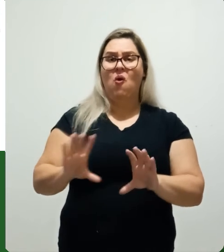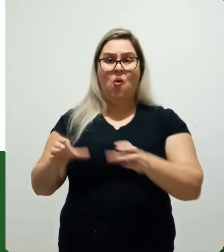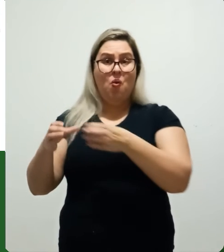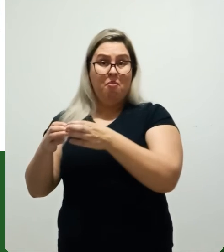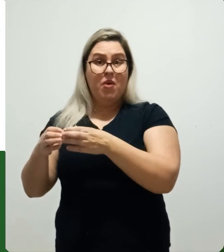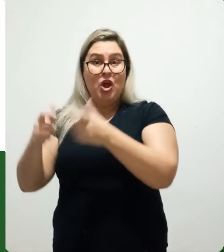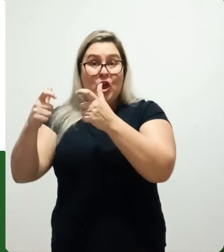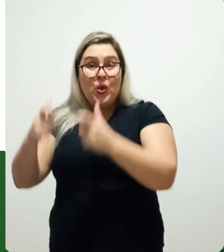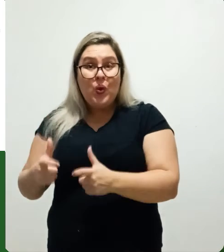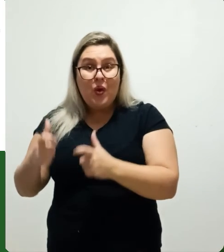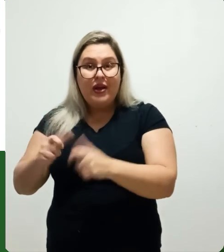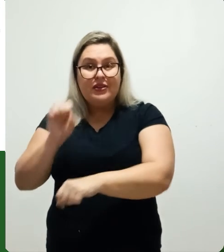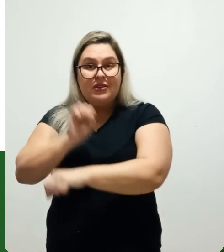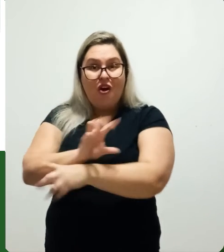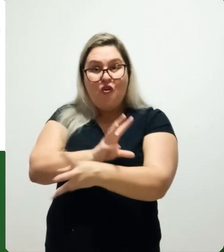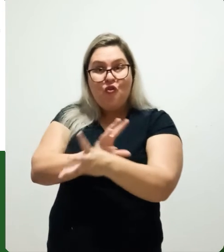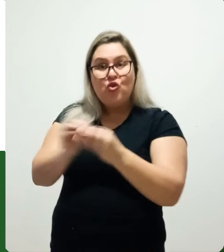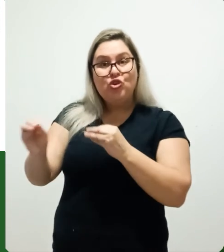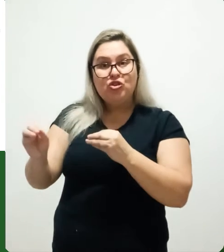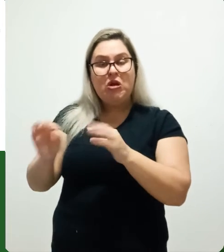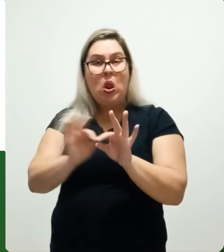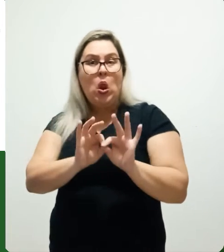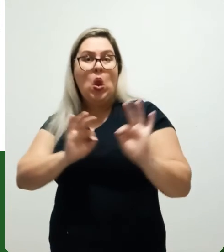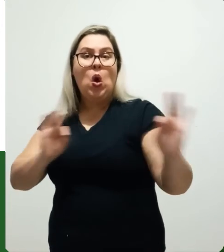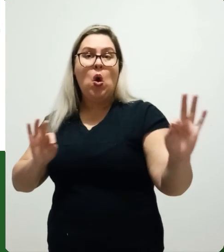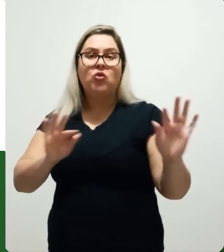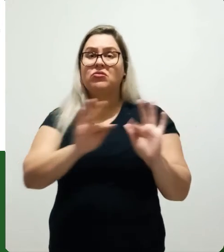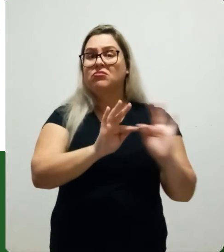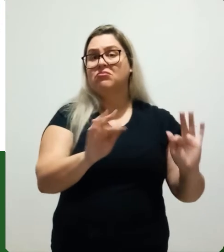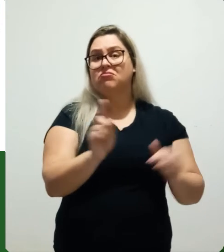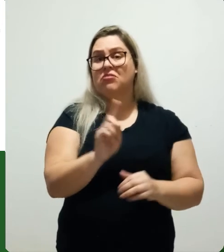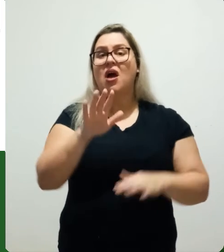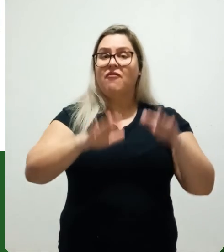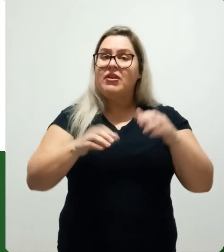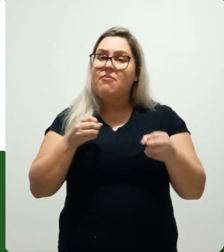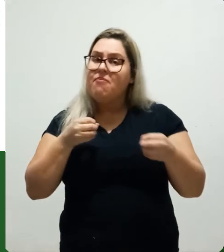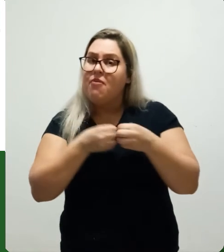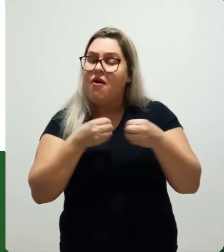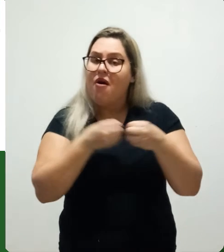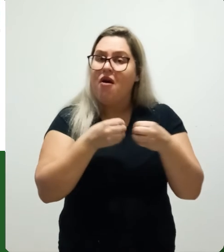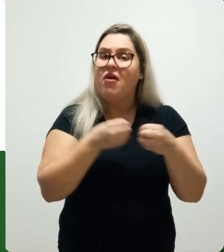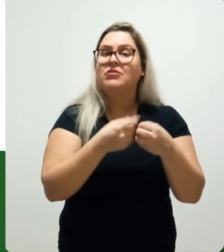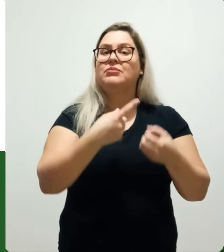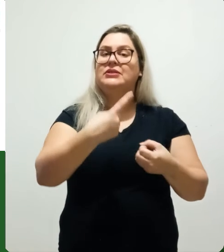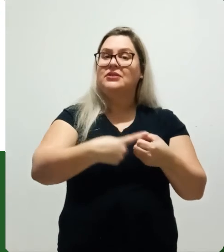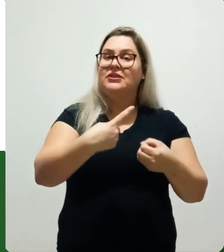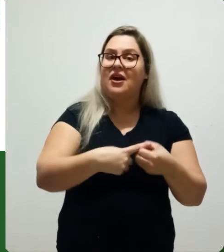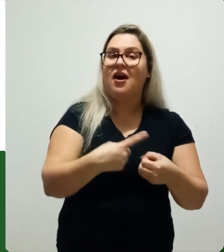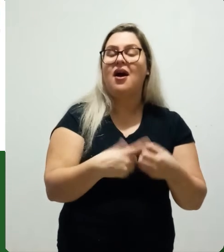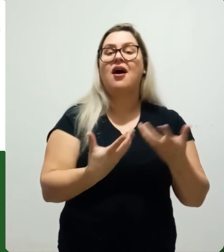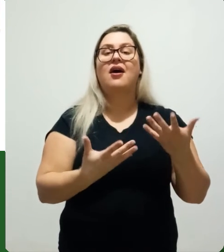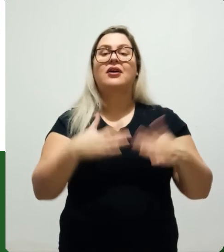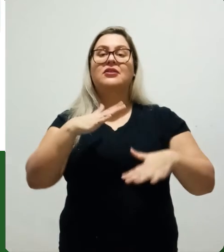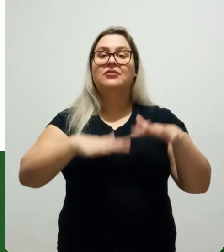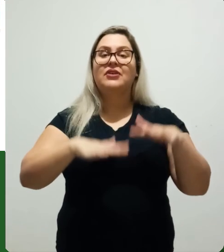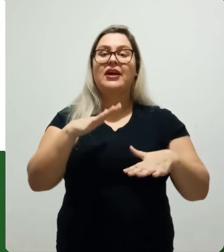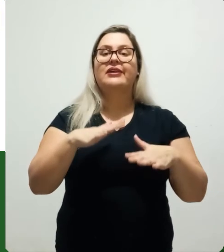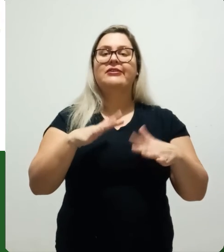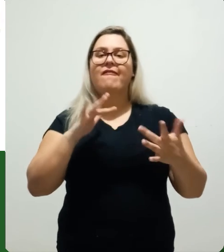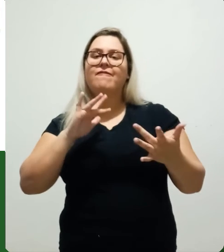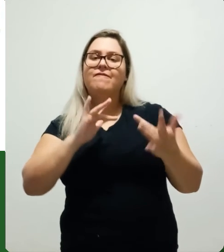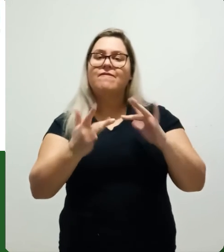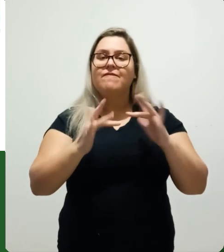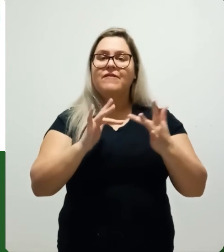gente for ver esses agrupamentos fugitivos de escravos, eles não ficavam necessariamente distantes. Muitas vezes eles ficavam próximos